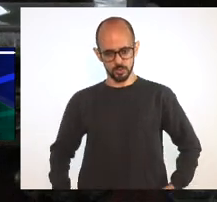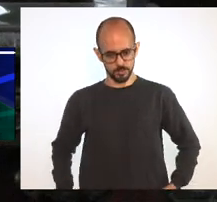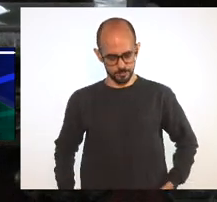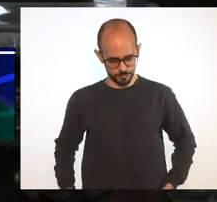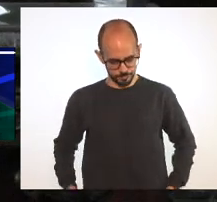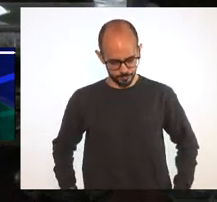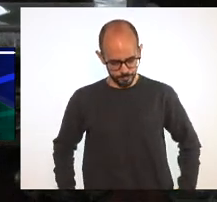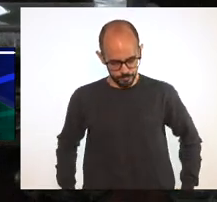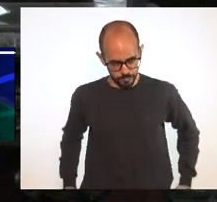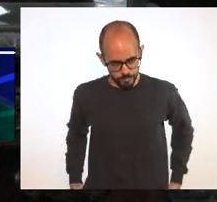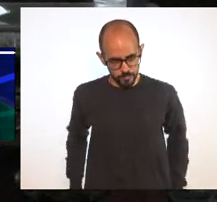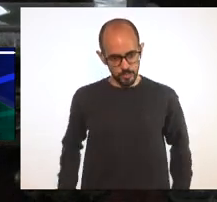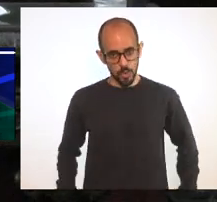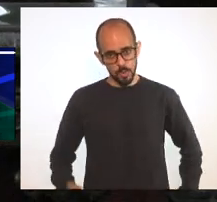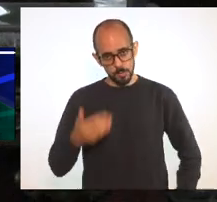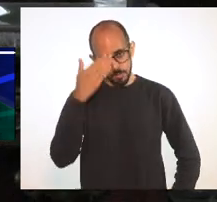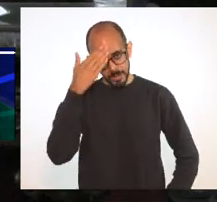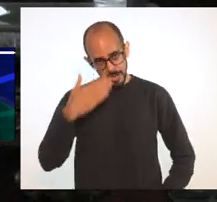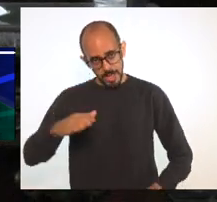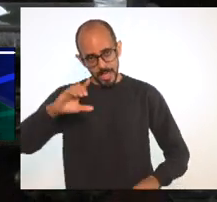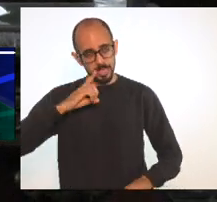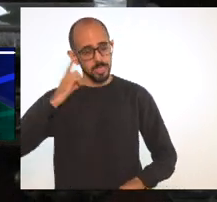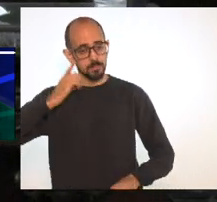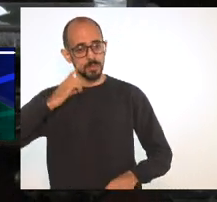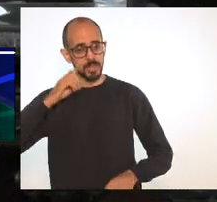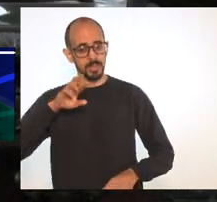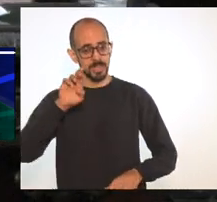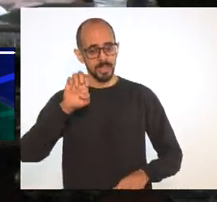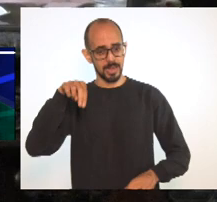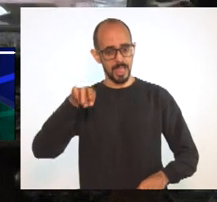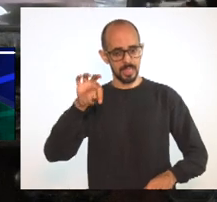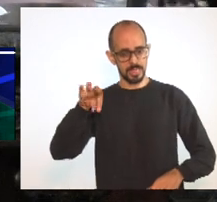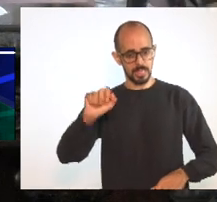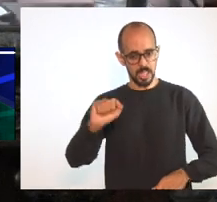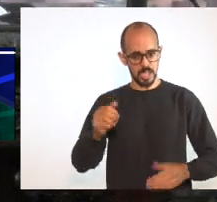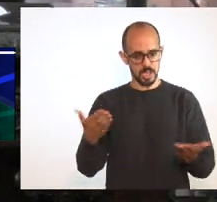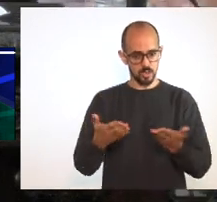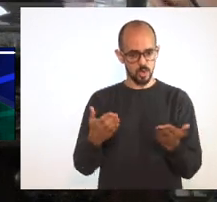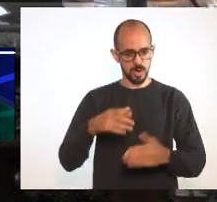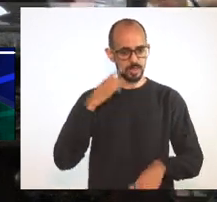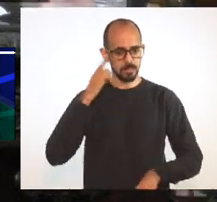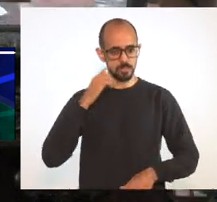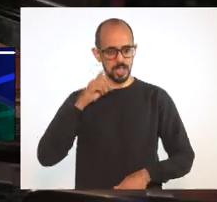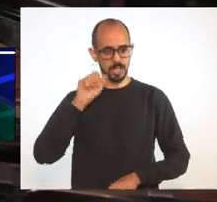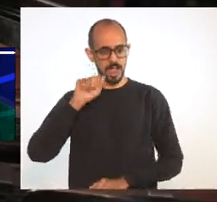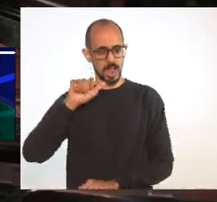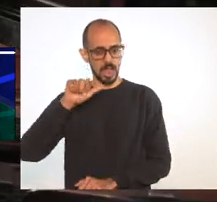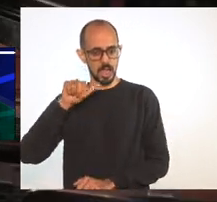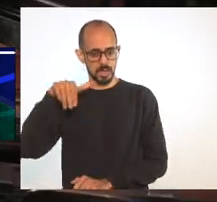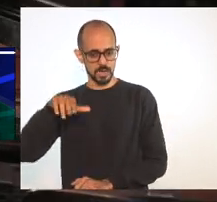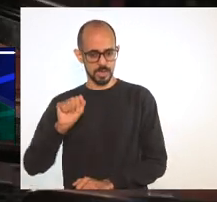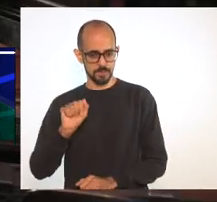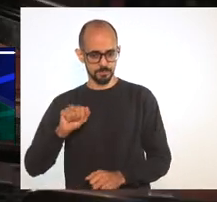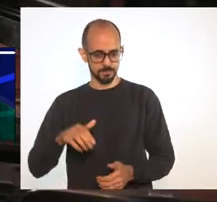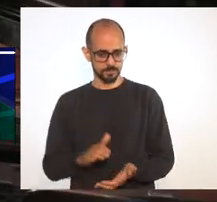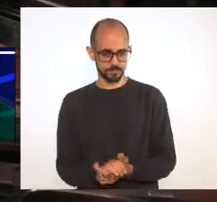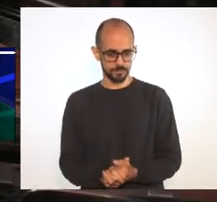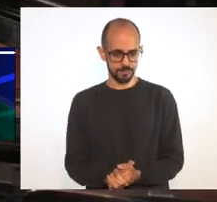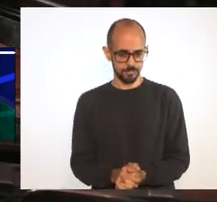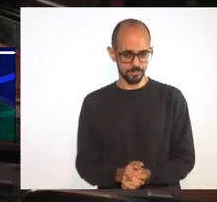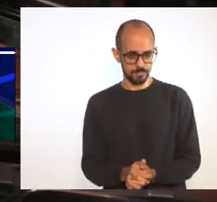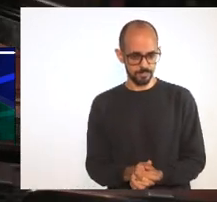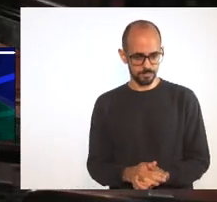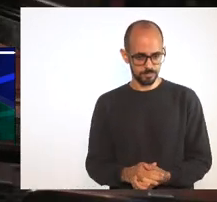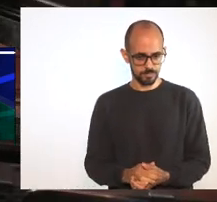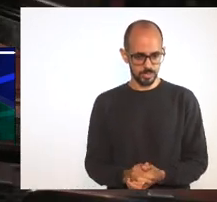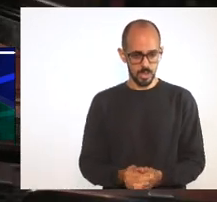Obrigada, deputada Renata. Passo imediatamente a palavra à deputada Alana. Boa tarde, presidente. Agora tem